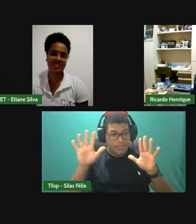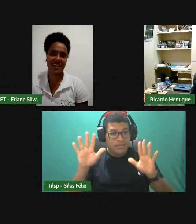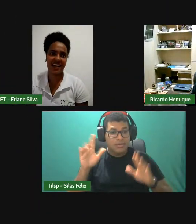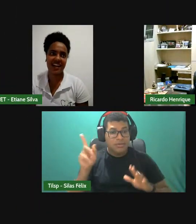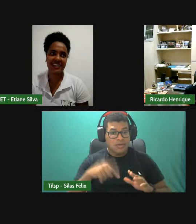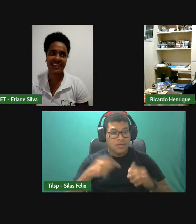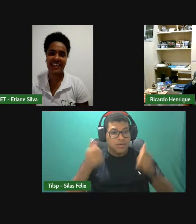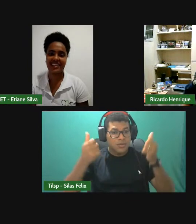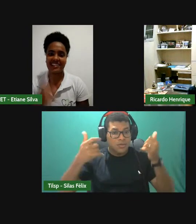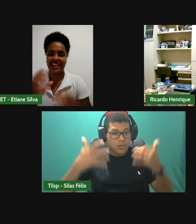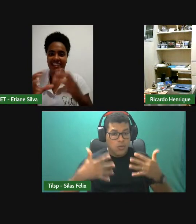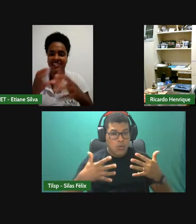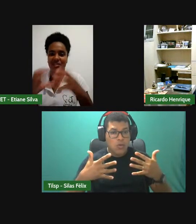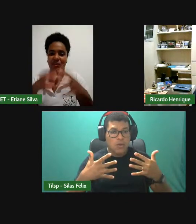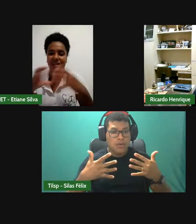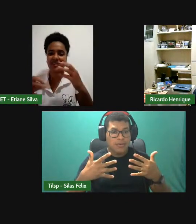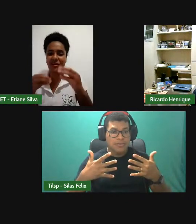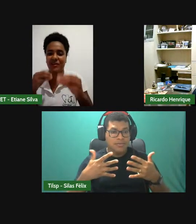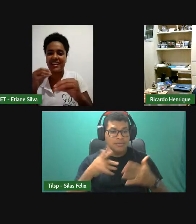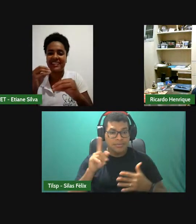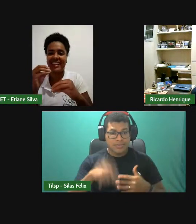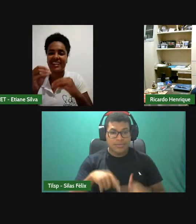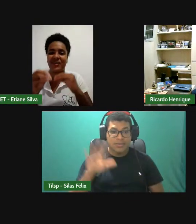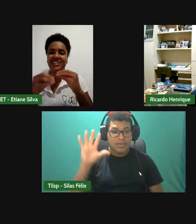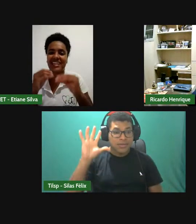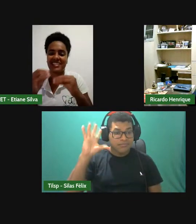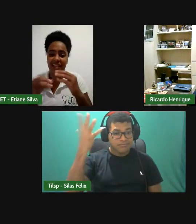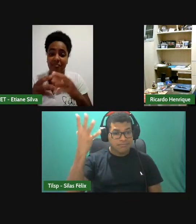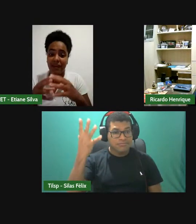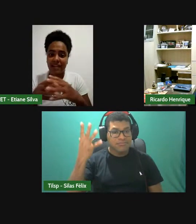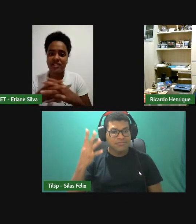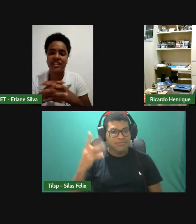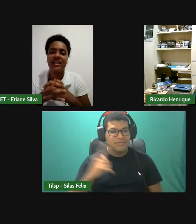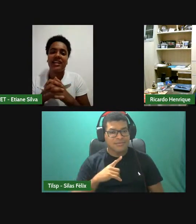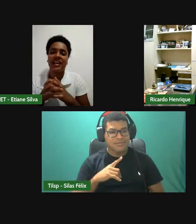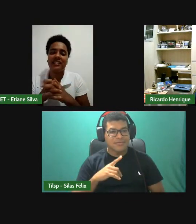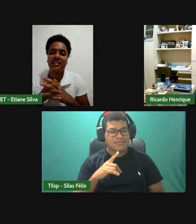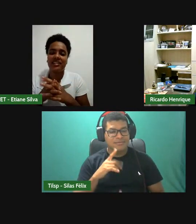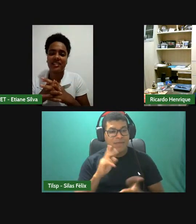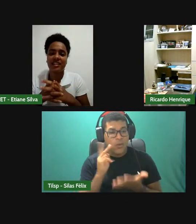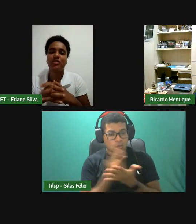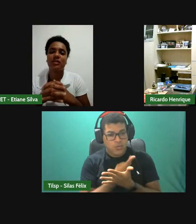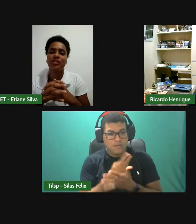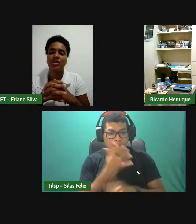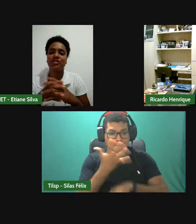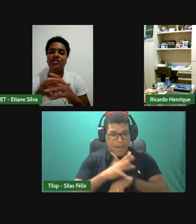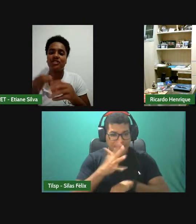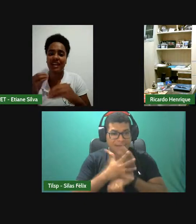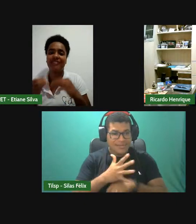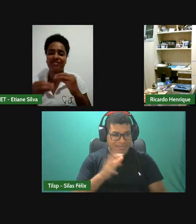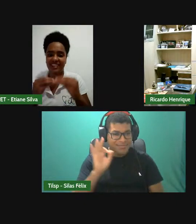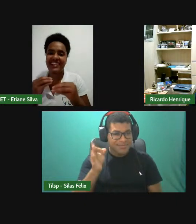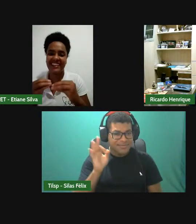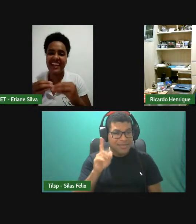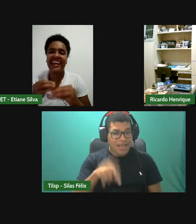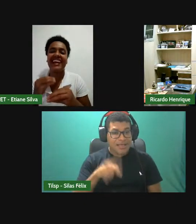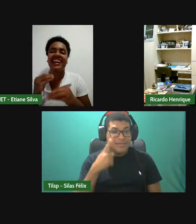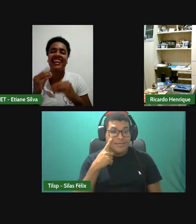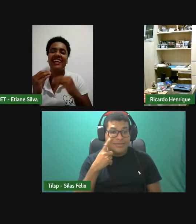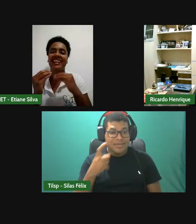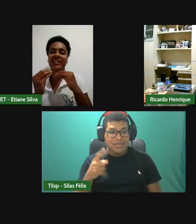digamos, essa situação, né, que acontece na prática. É interessante para a gente já ver,